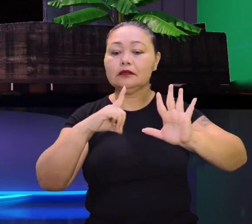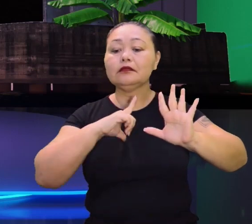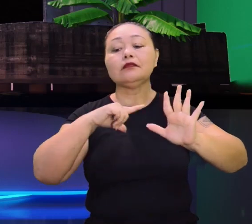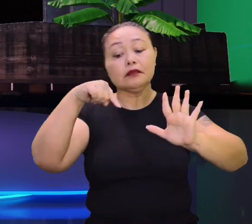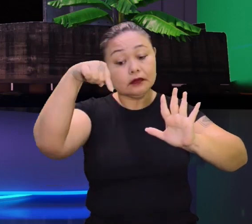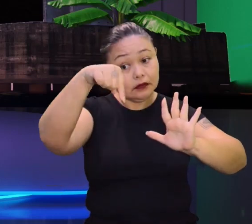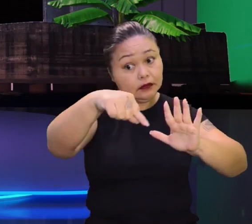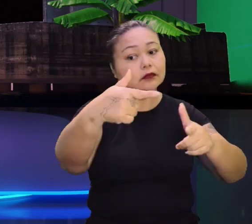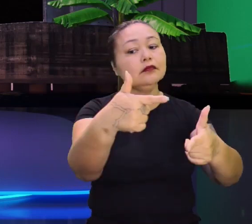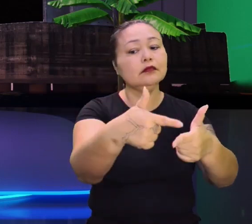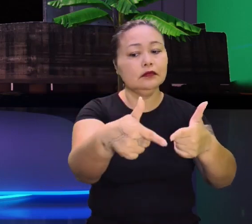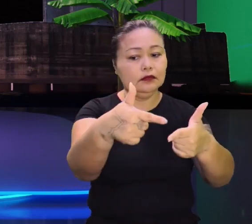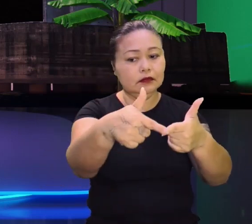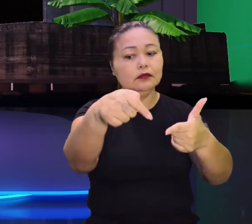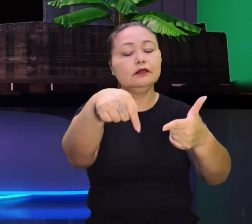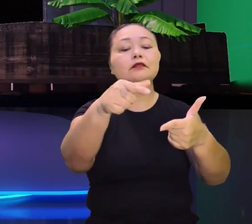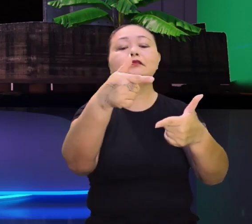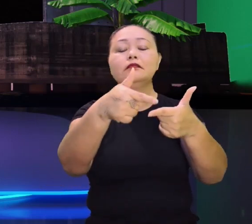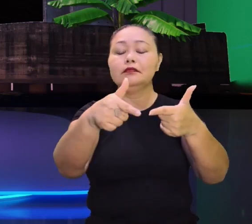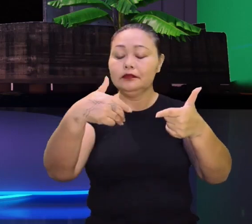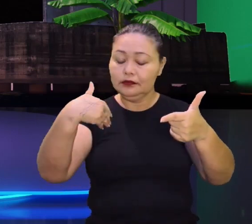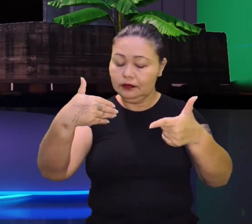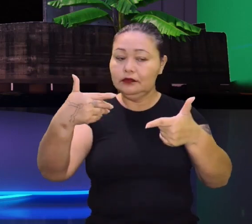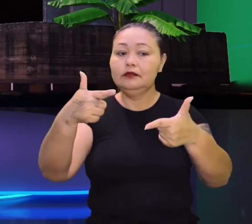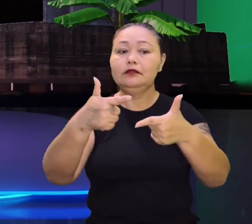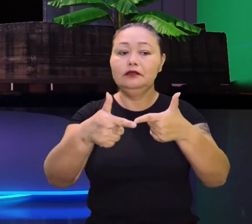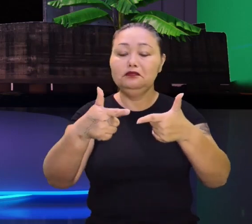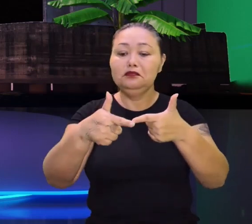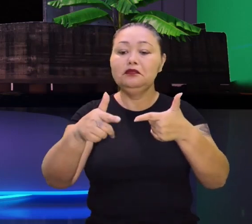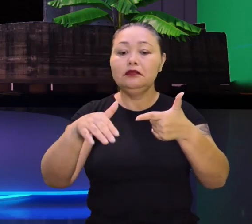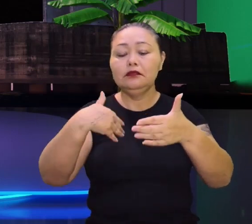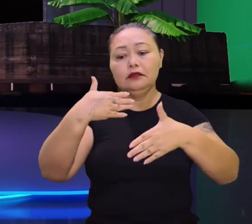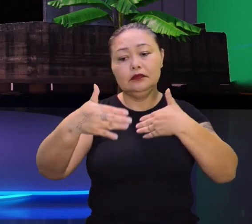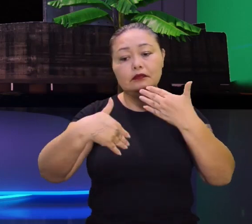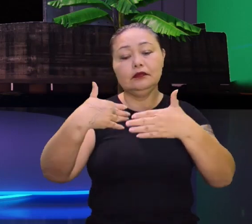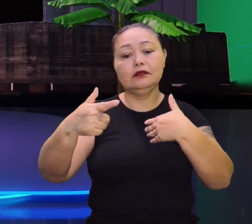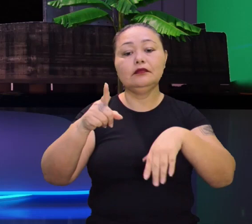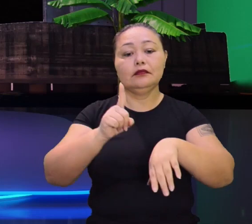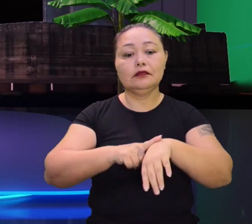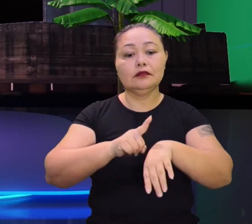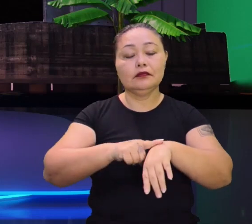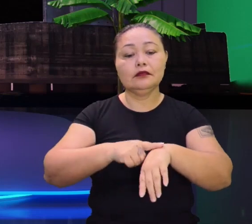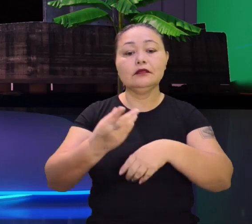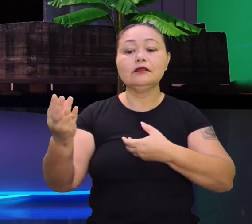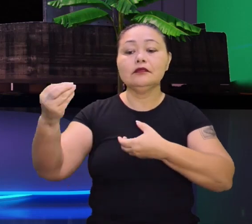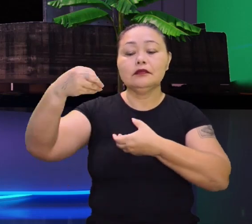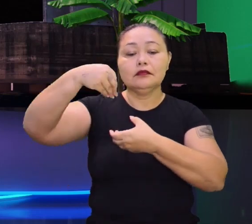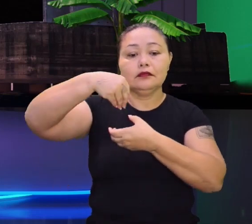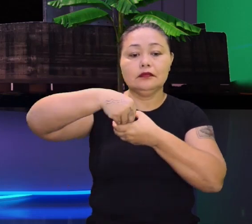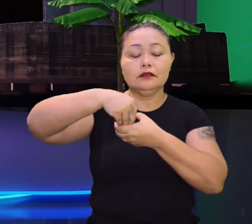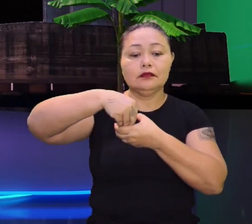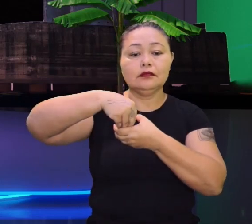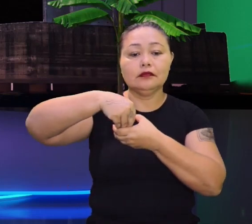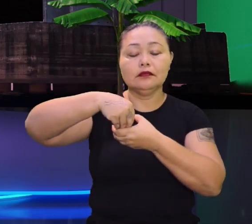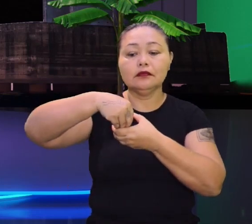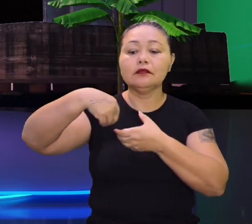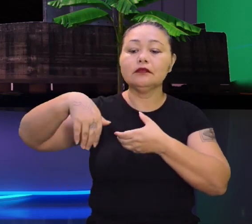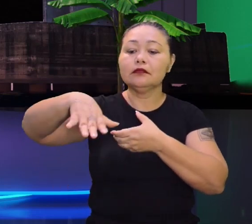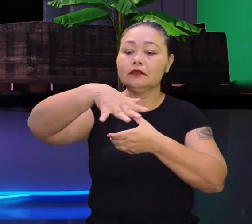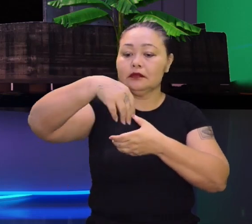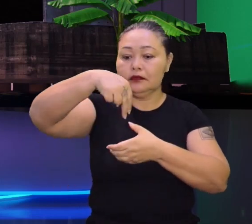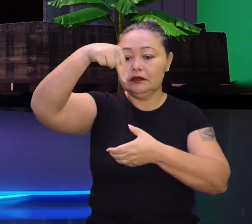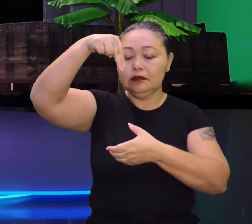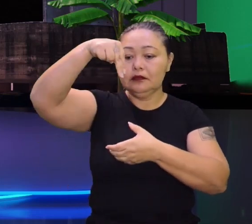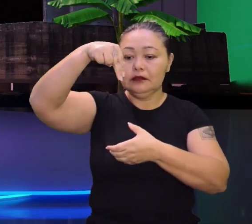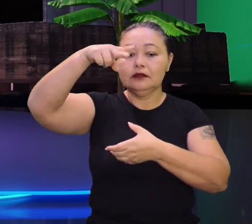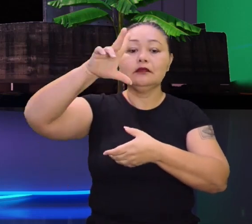tem problemas ainda. Temos problemas ainda. Muitos problemas. Com certeza. É isso, ao longo de muito tempo. Exato. E dentro aí da região norte, que a